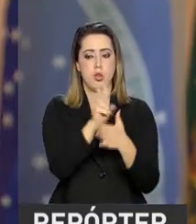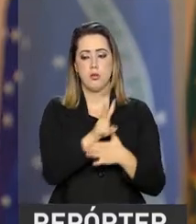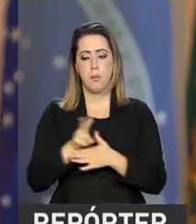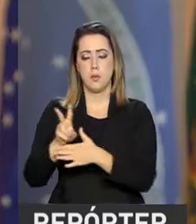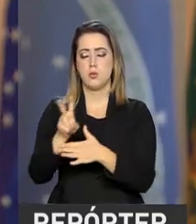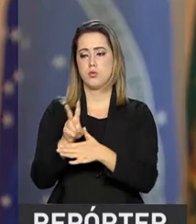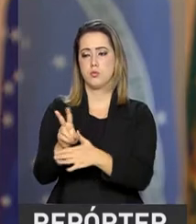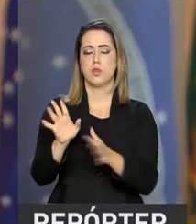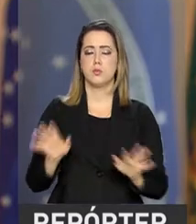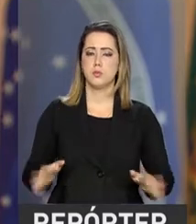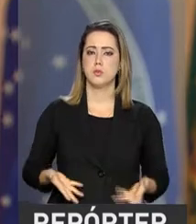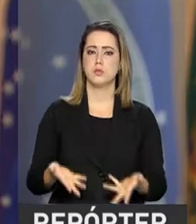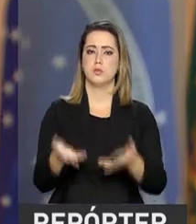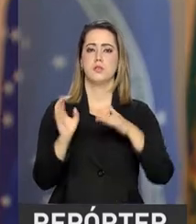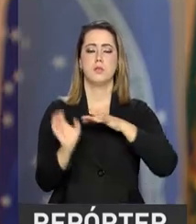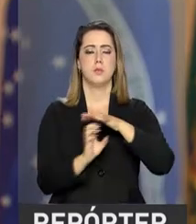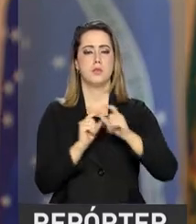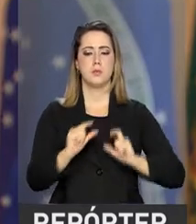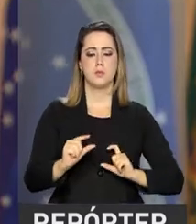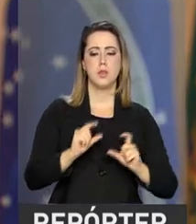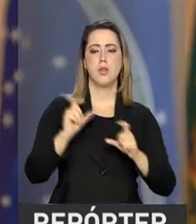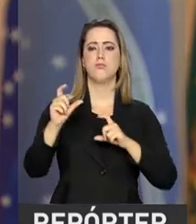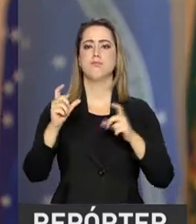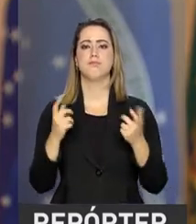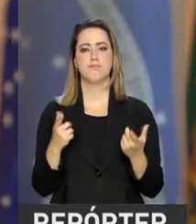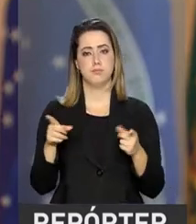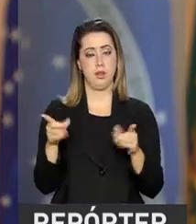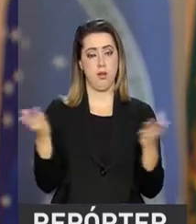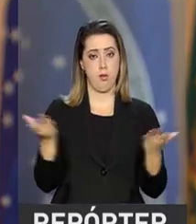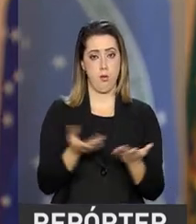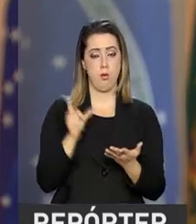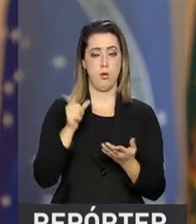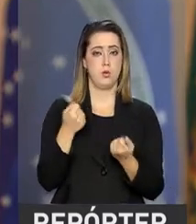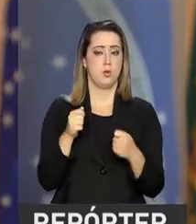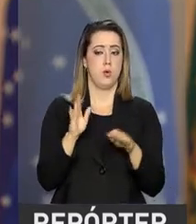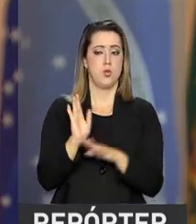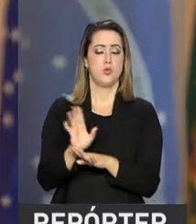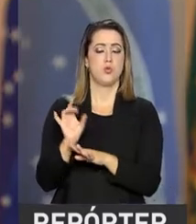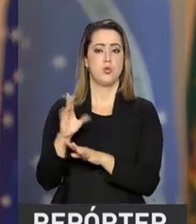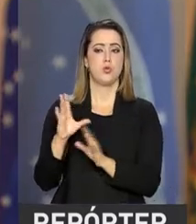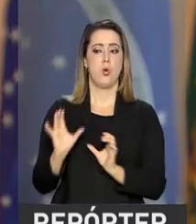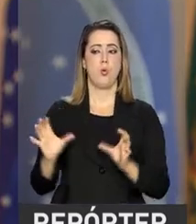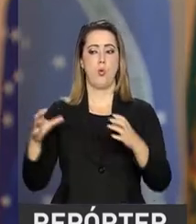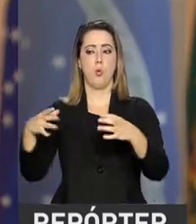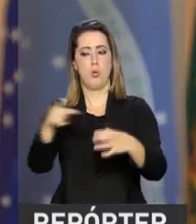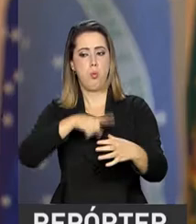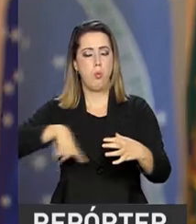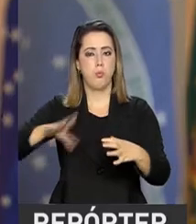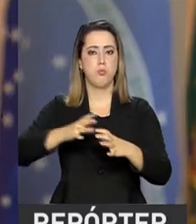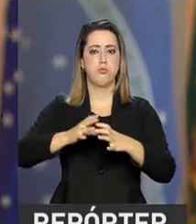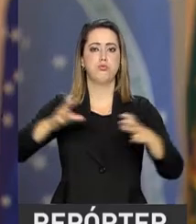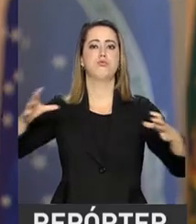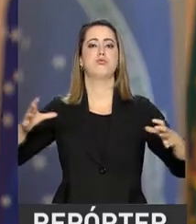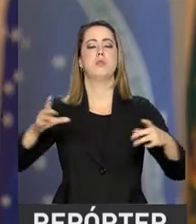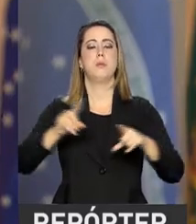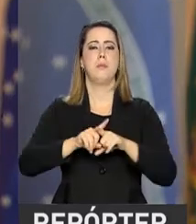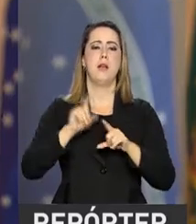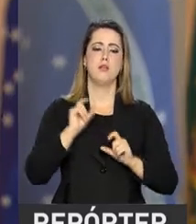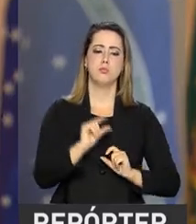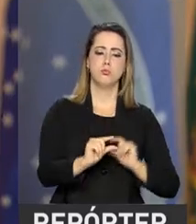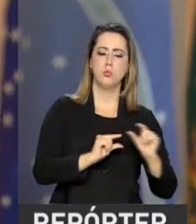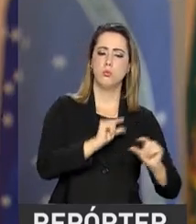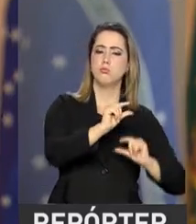e médio empreendedor o bns agora não privilegia apenas os grandes projectos mas os